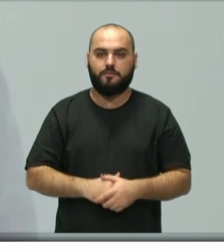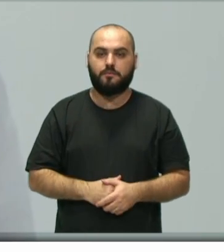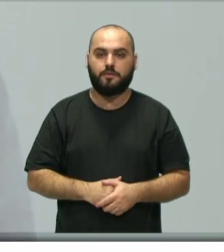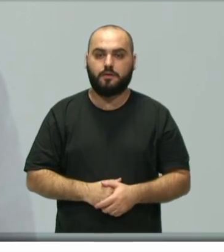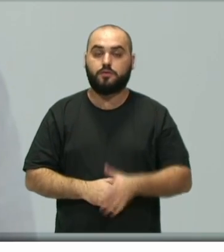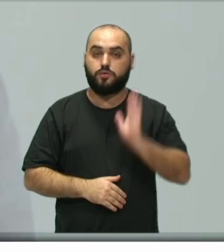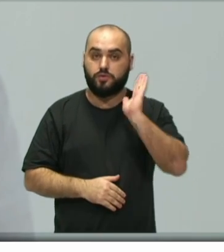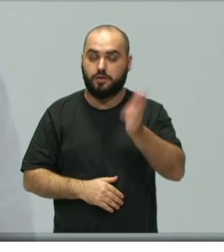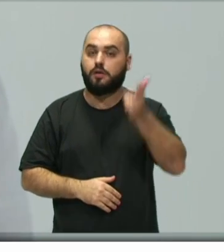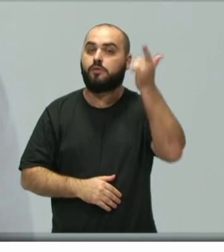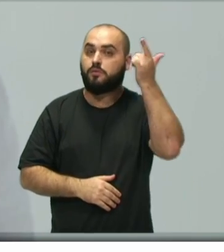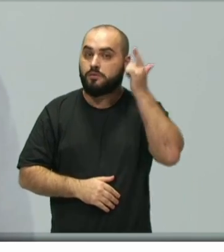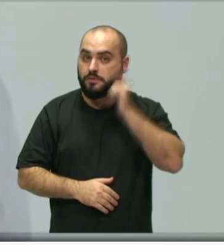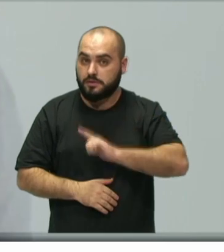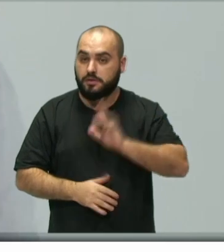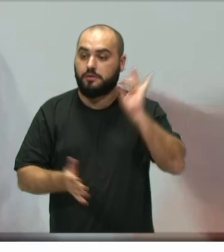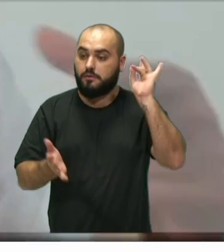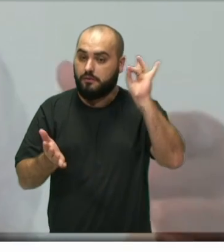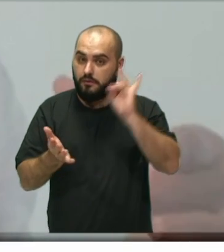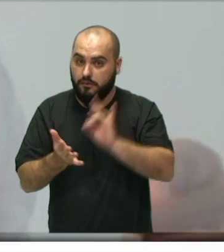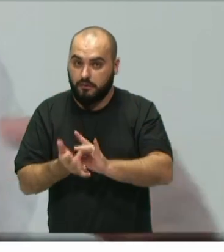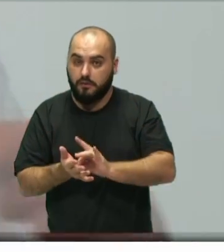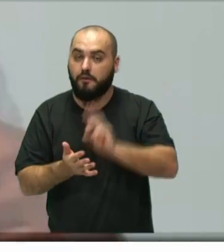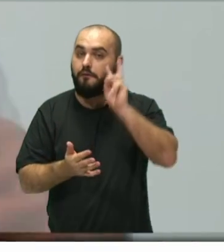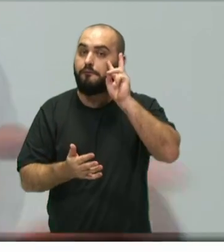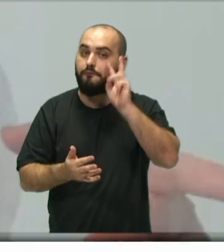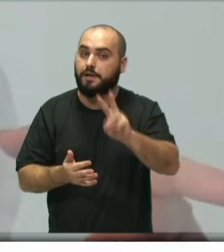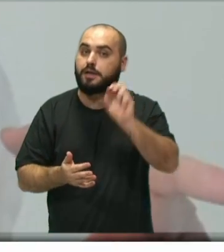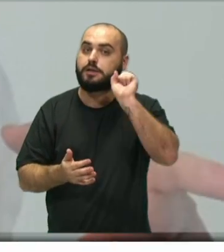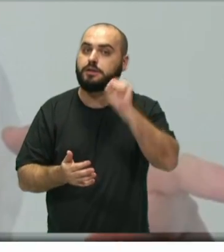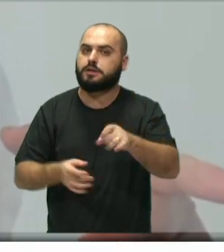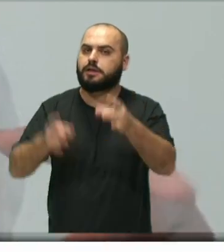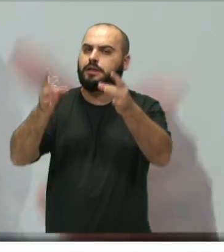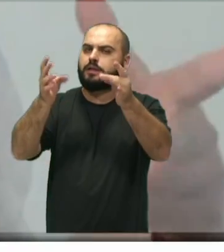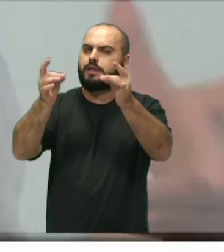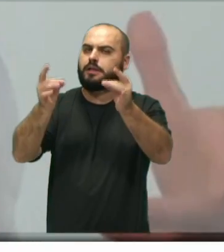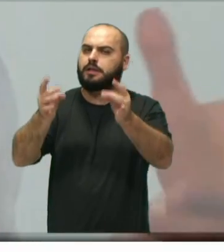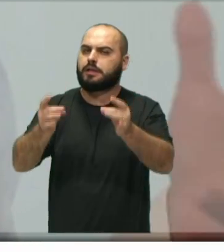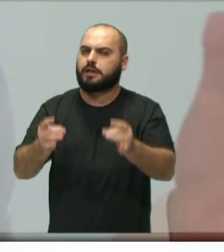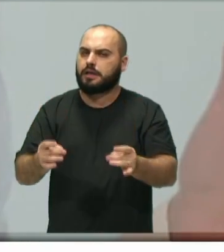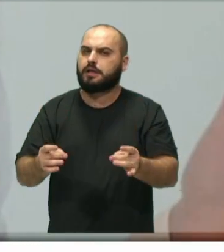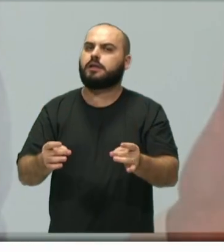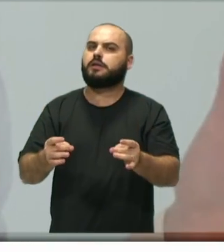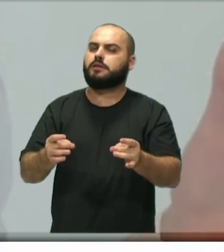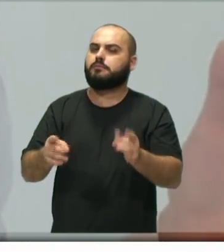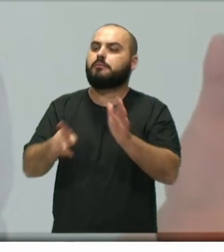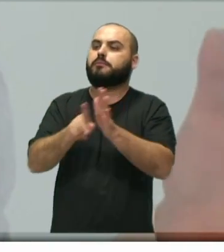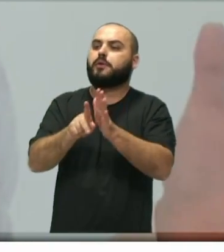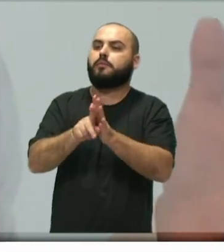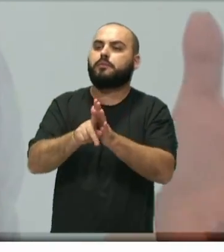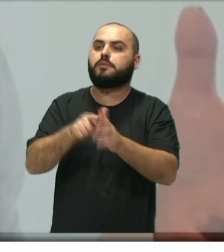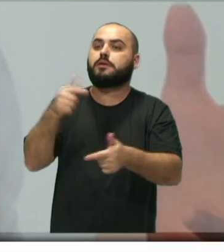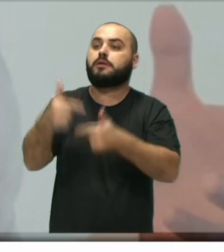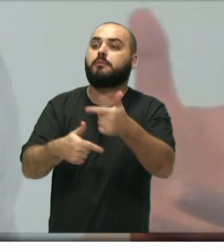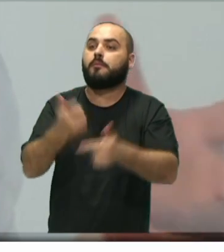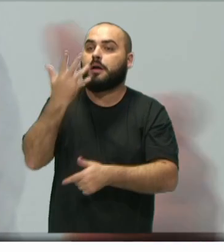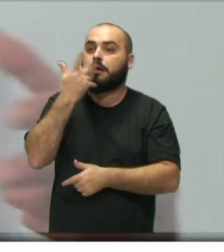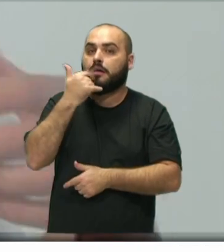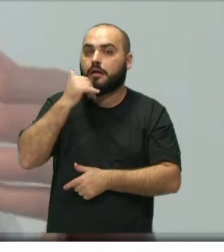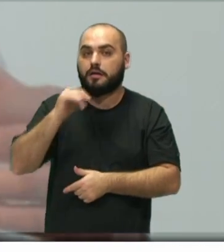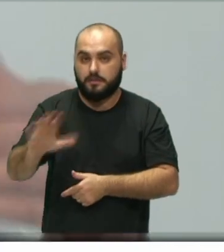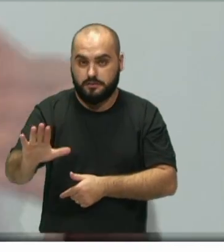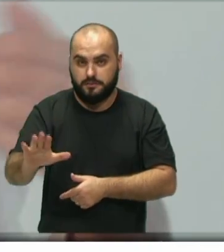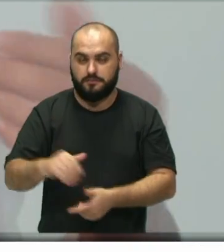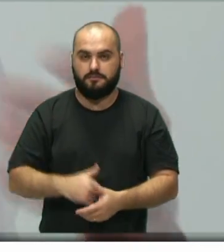conseguiram sim perceber detalhes que fazem toda a diferença da rotina dessa criança. E daí